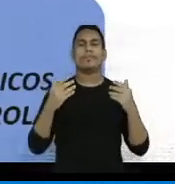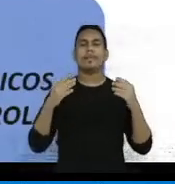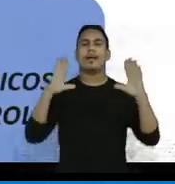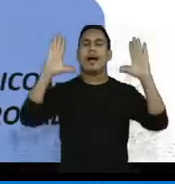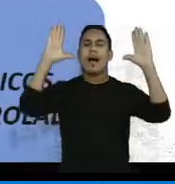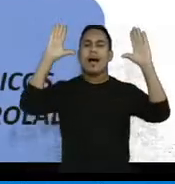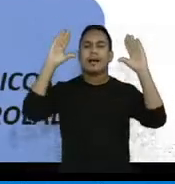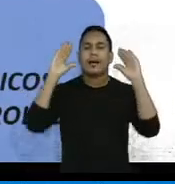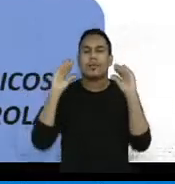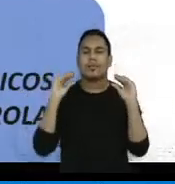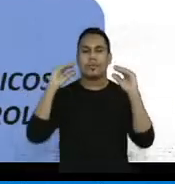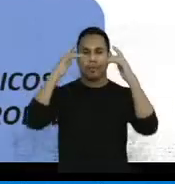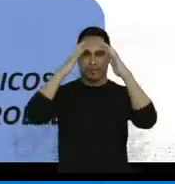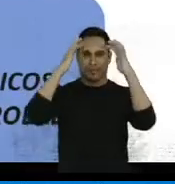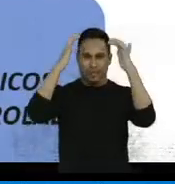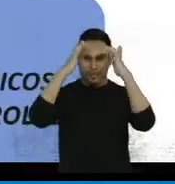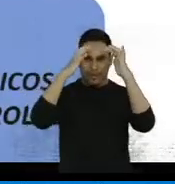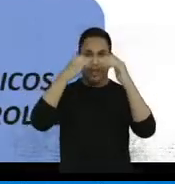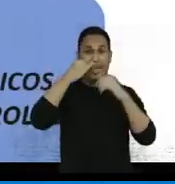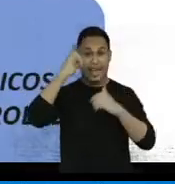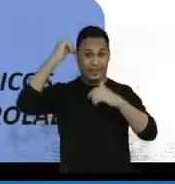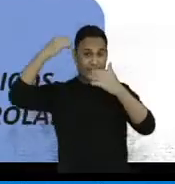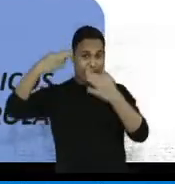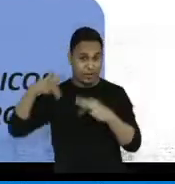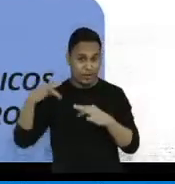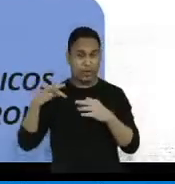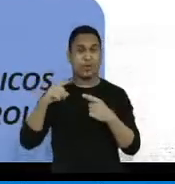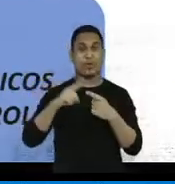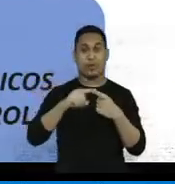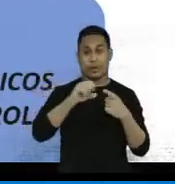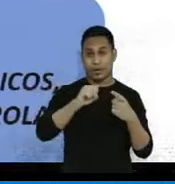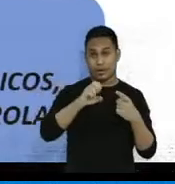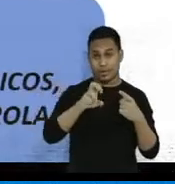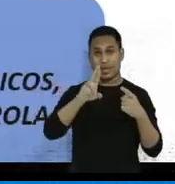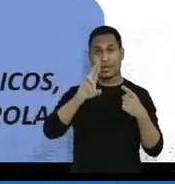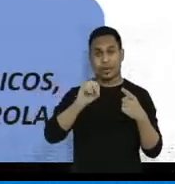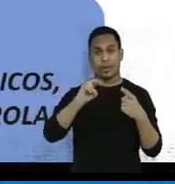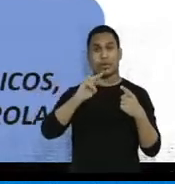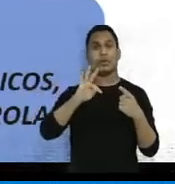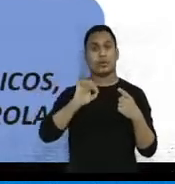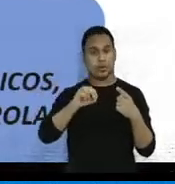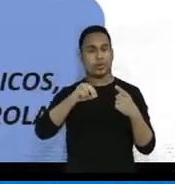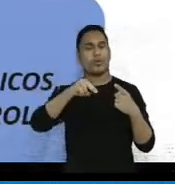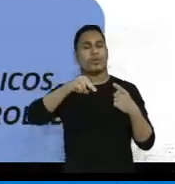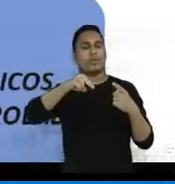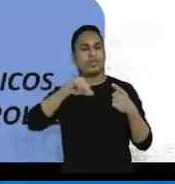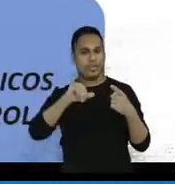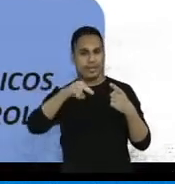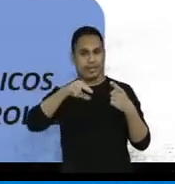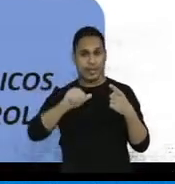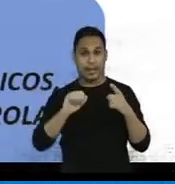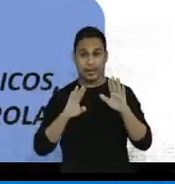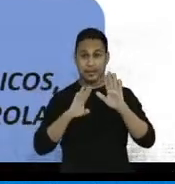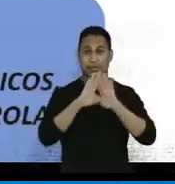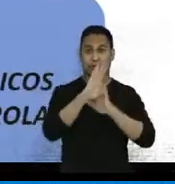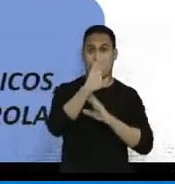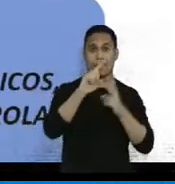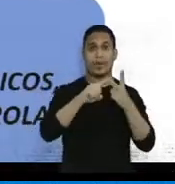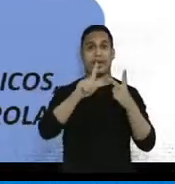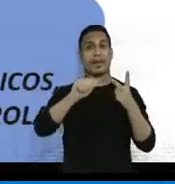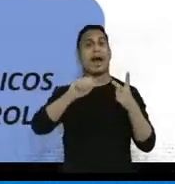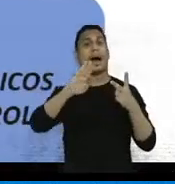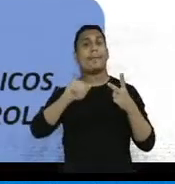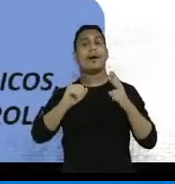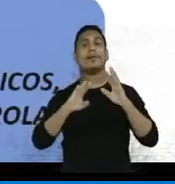subir. Serotonina sobe, GABA sobe. Quem é que tem que diminuir no meu sistema nervoso para eu ter menos dor?